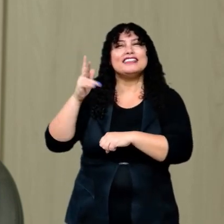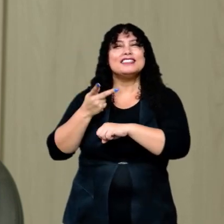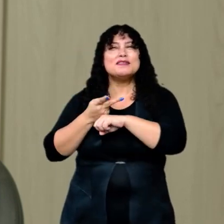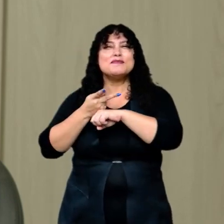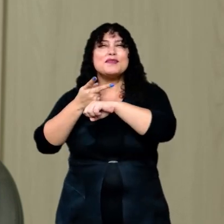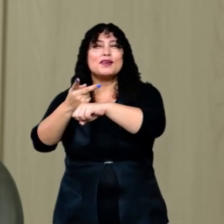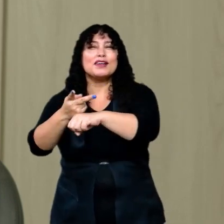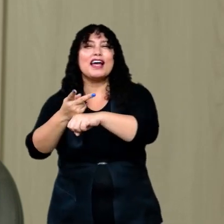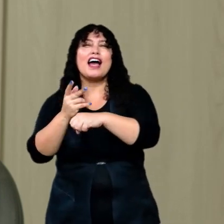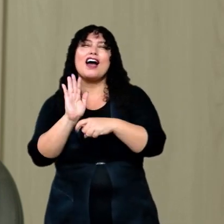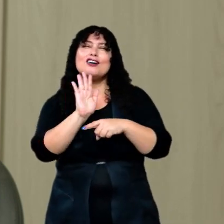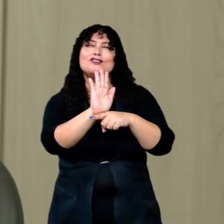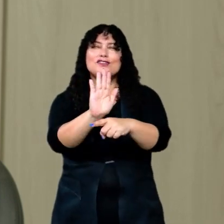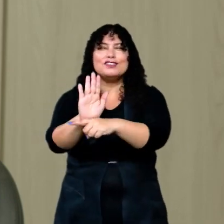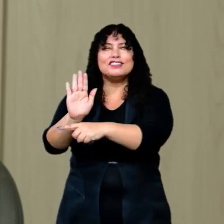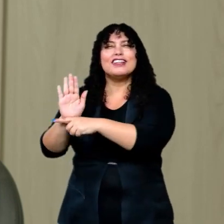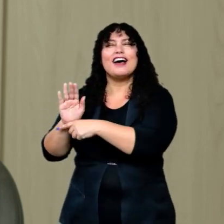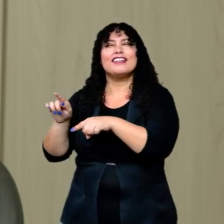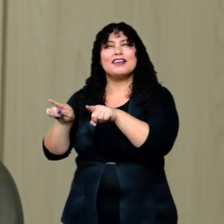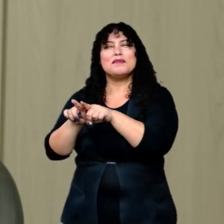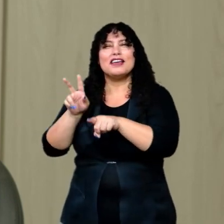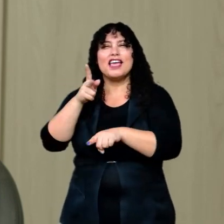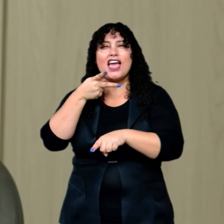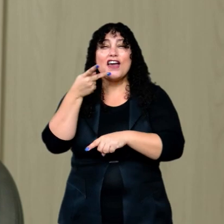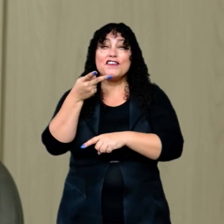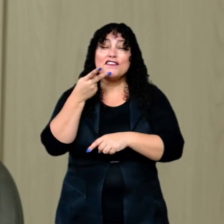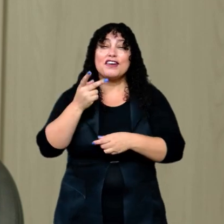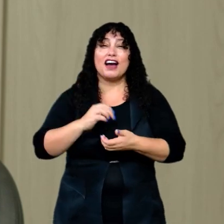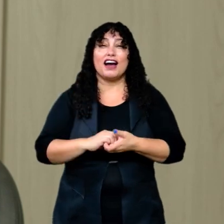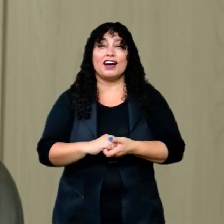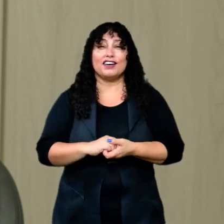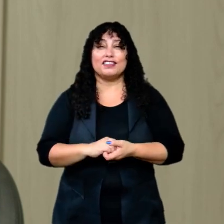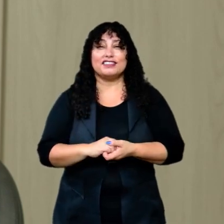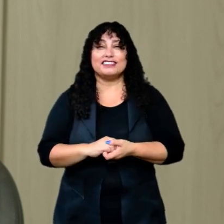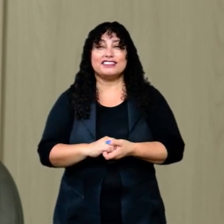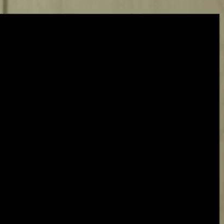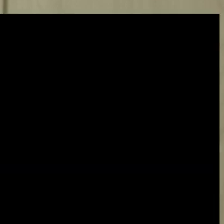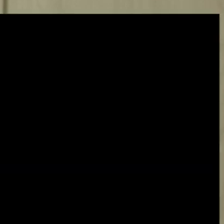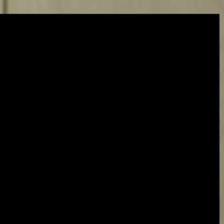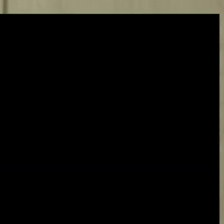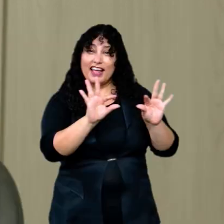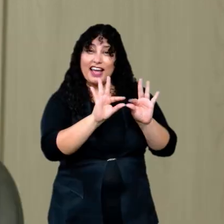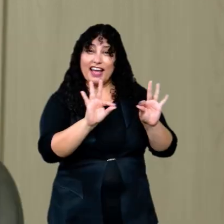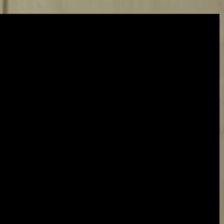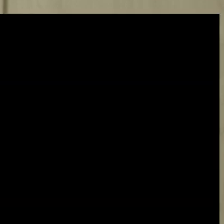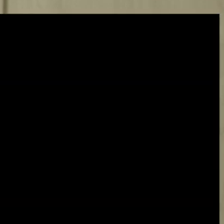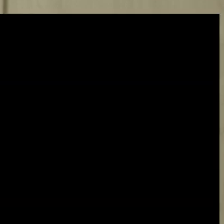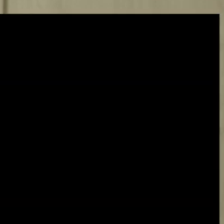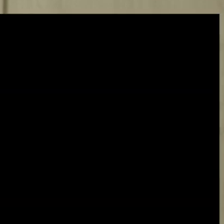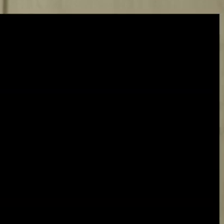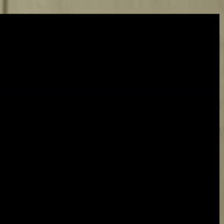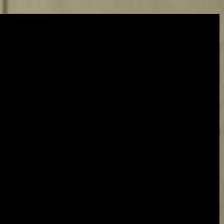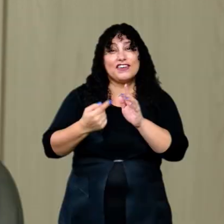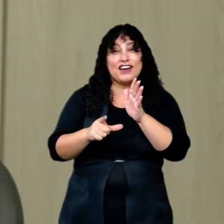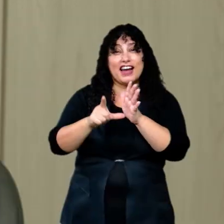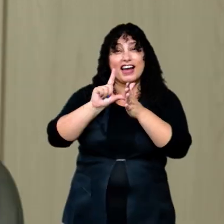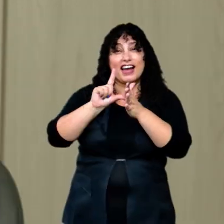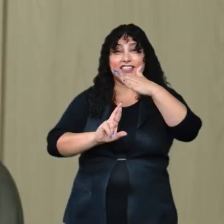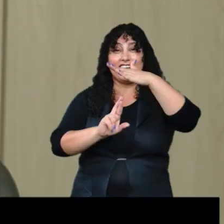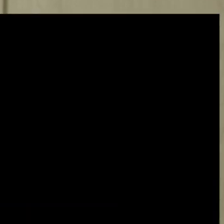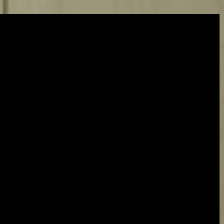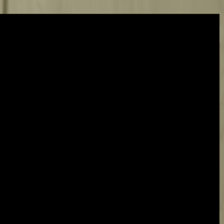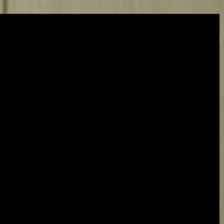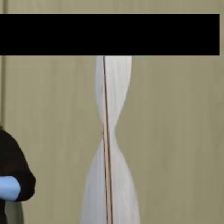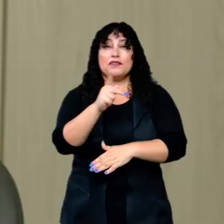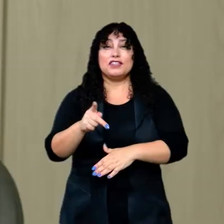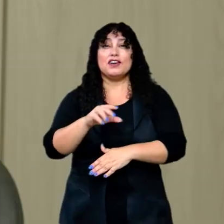procurar auxiliar, né? Eu falo tem uma frase que o antigo reitor daqui, que é o professor Conciani,